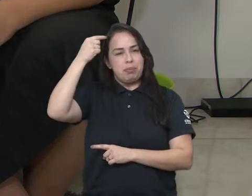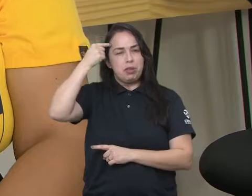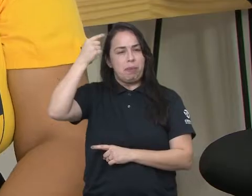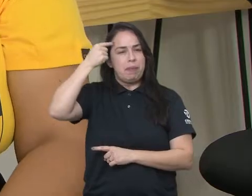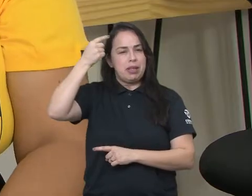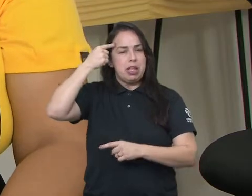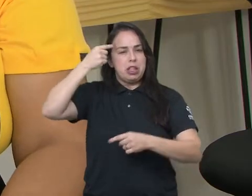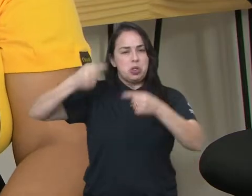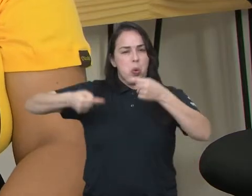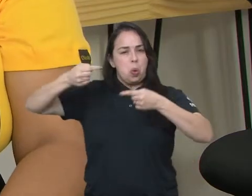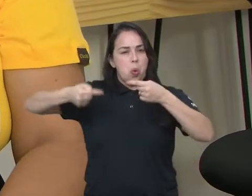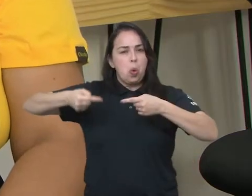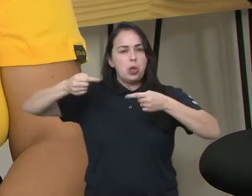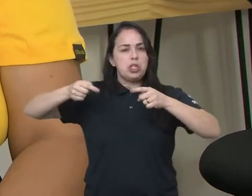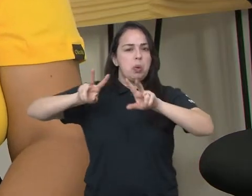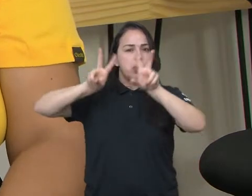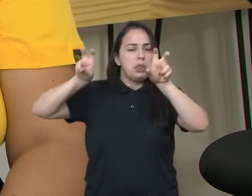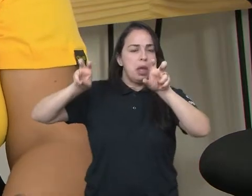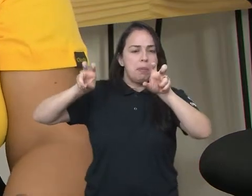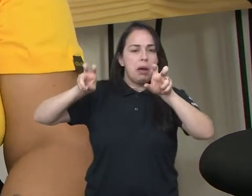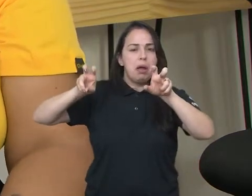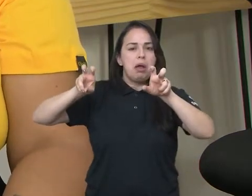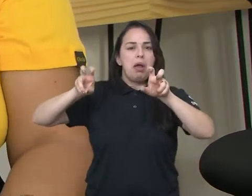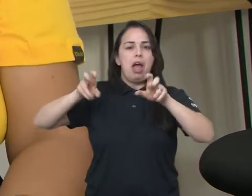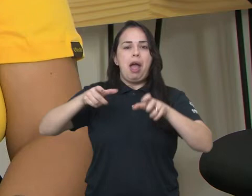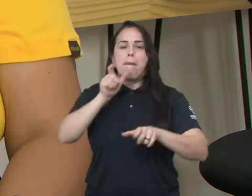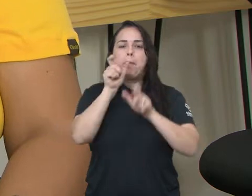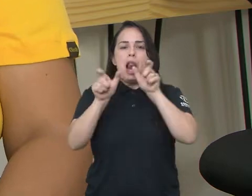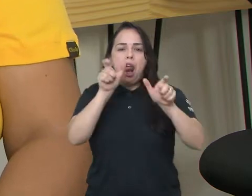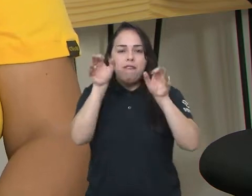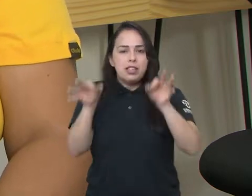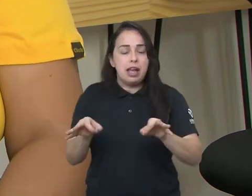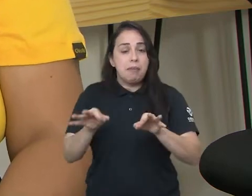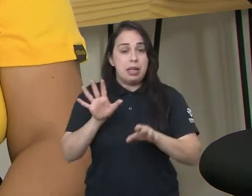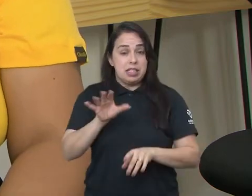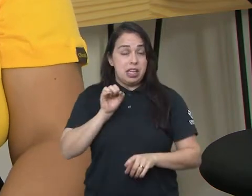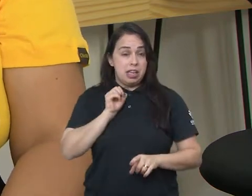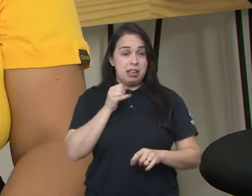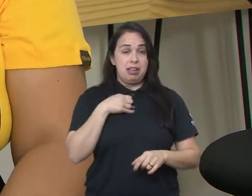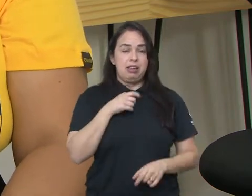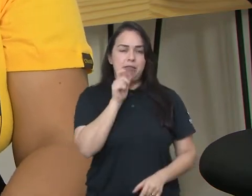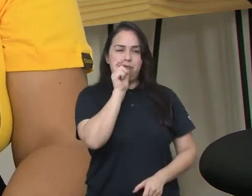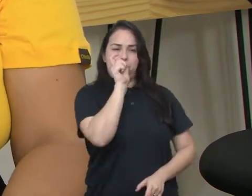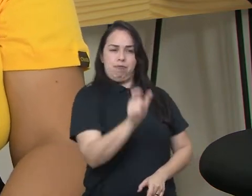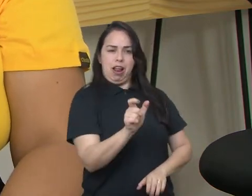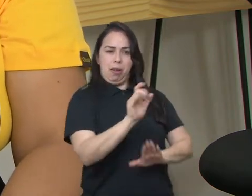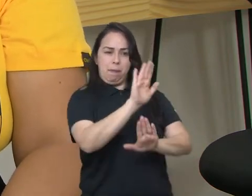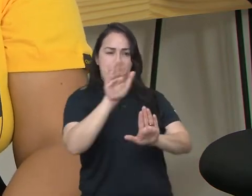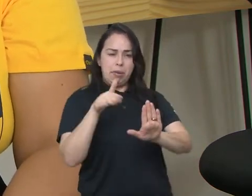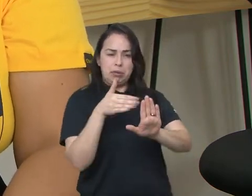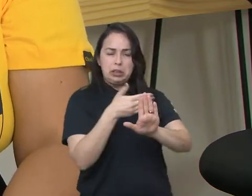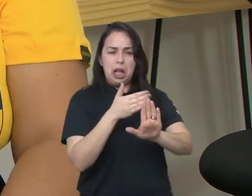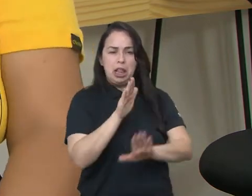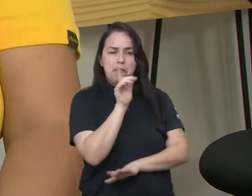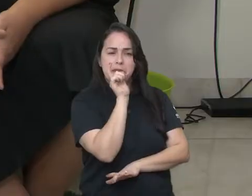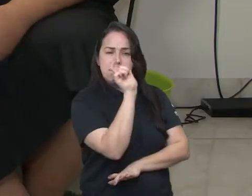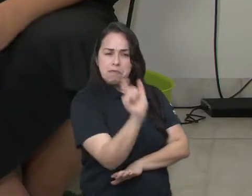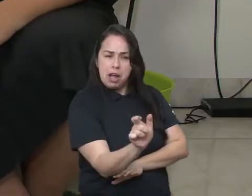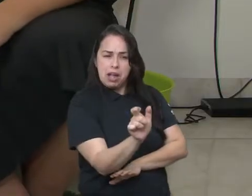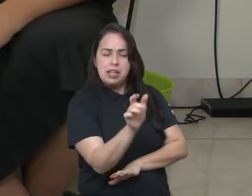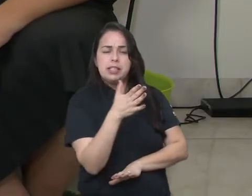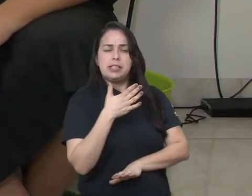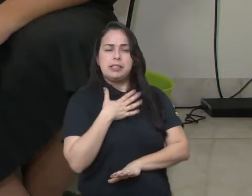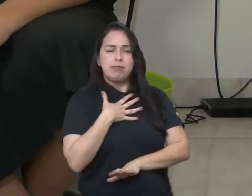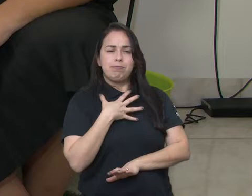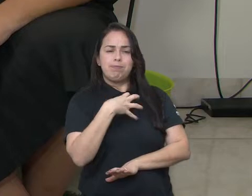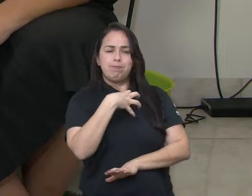sobre politicamente correto, assim, isso vai acabar com o humor, isso vai acabar com... Só que se você fere alguém, se você em algum momento está